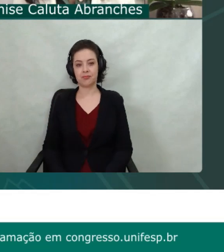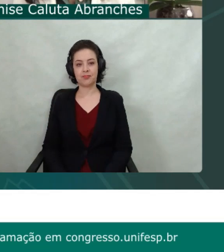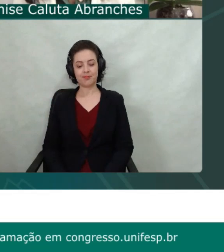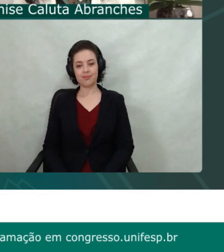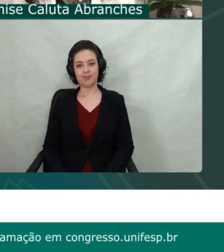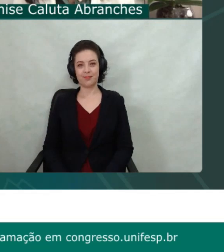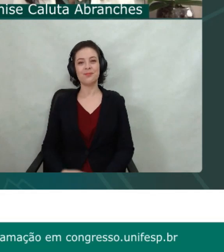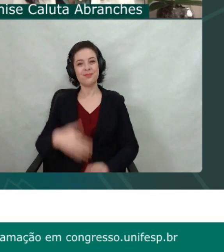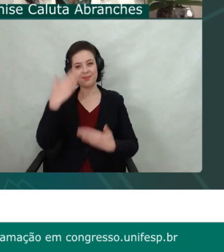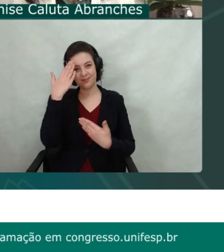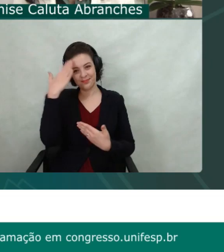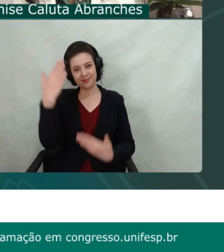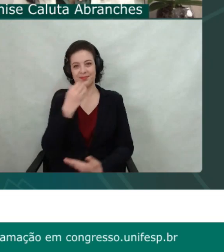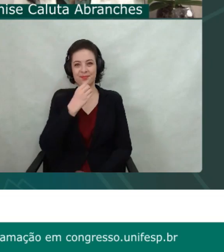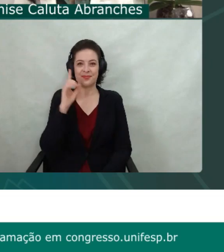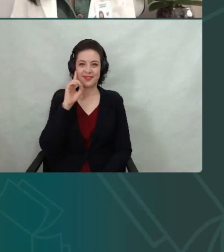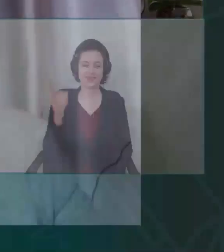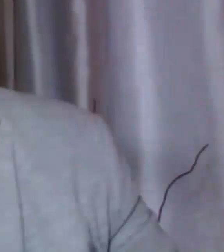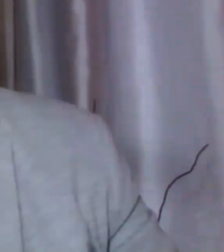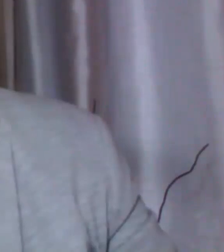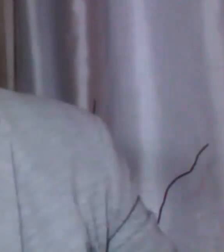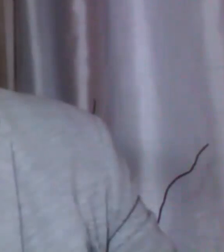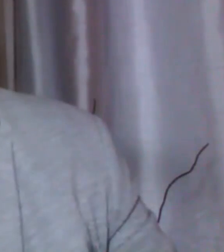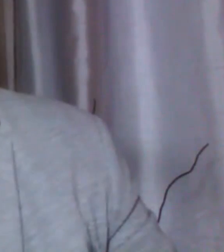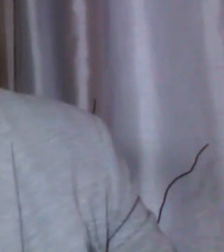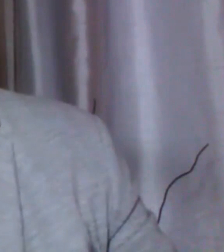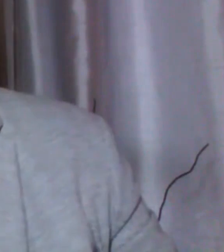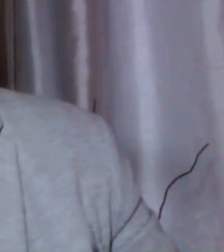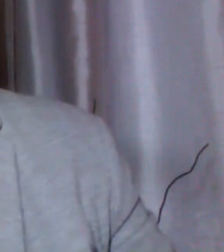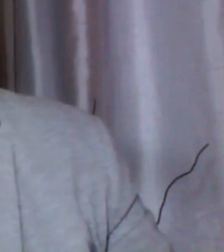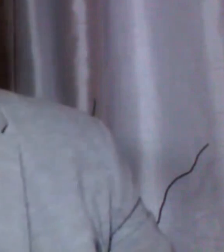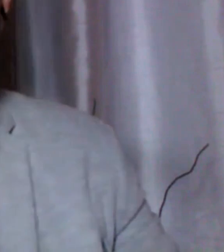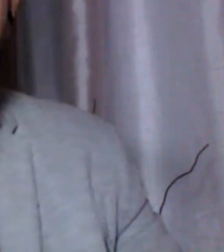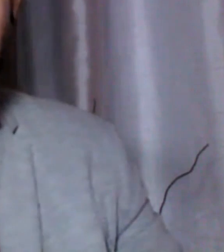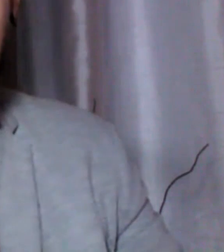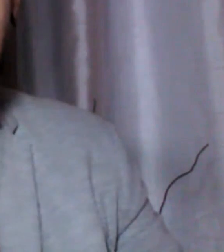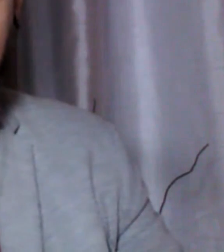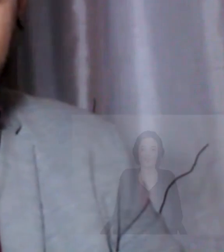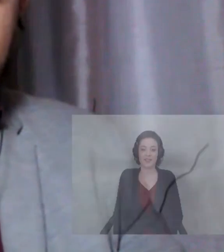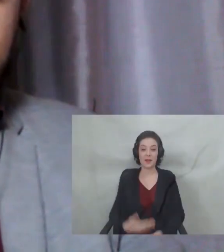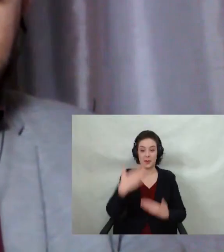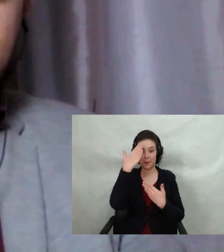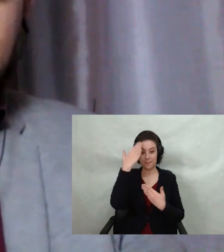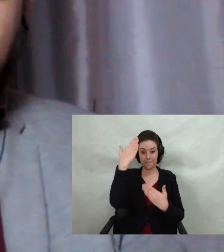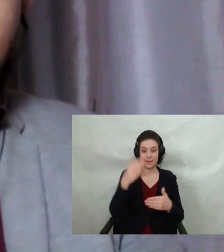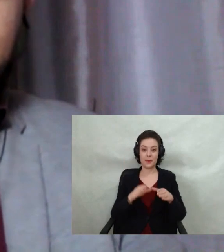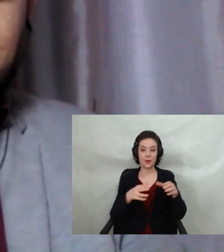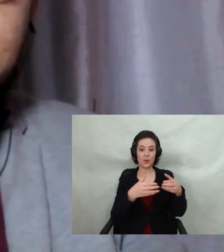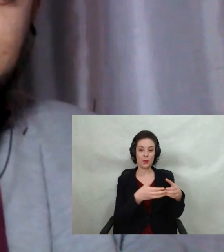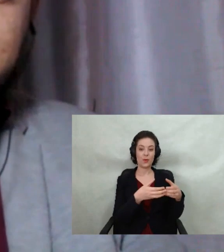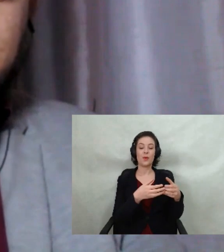Obrigado. Bom dia a todos e a todas. Eu queria agradecer aí a comissão organizadora